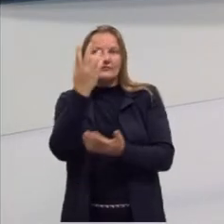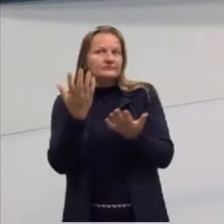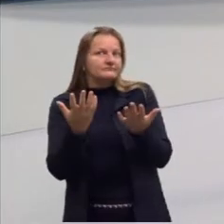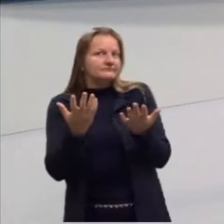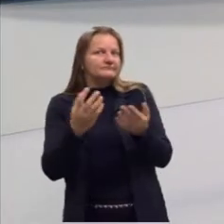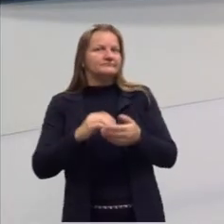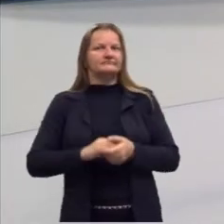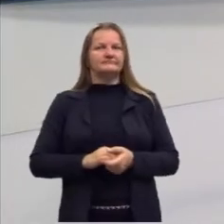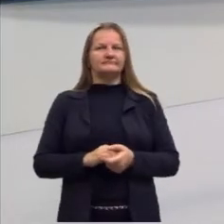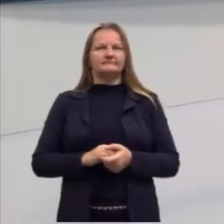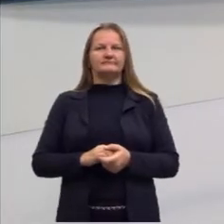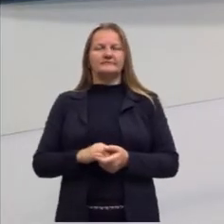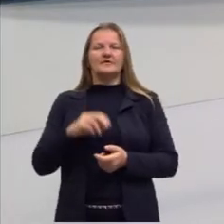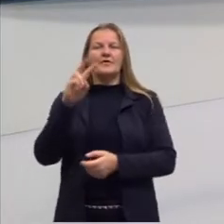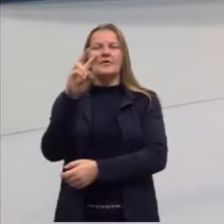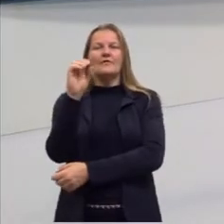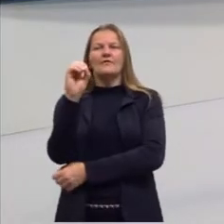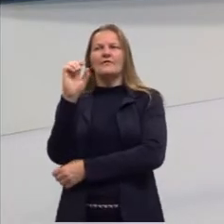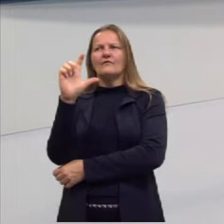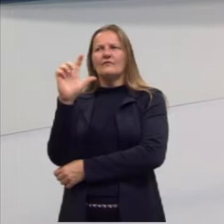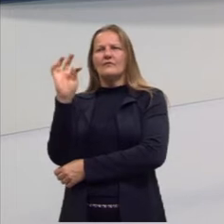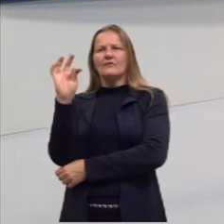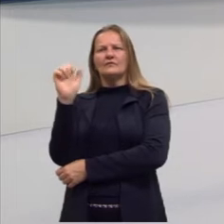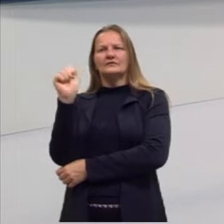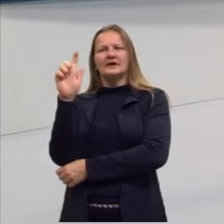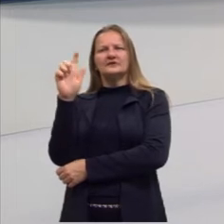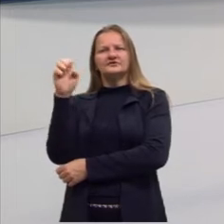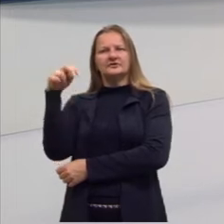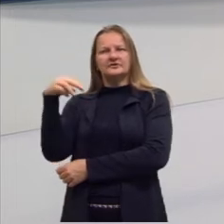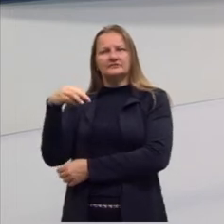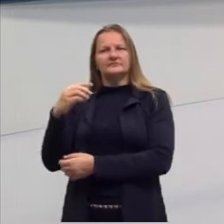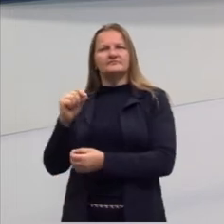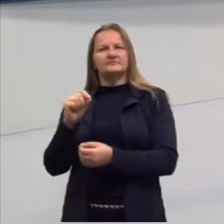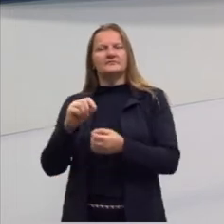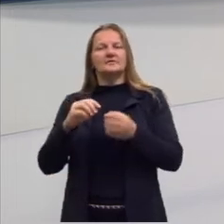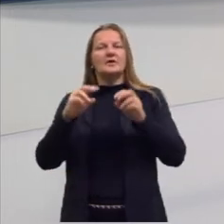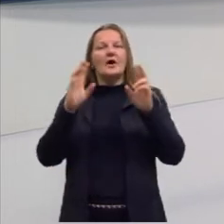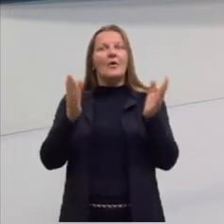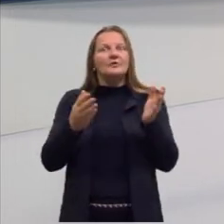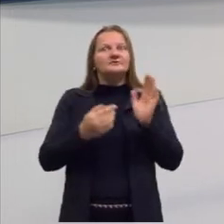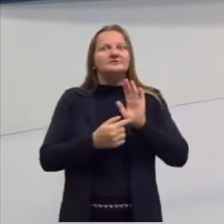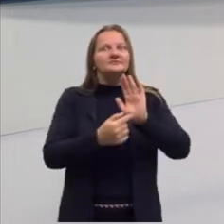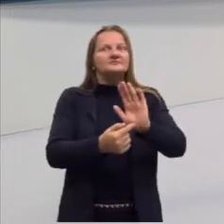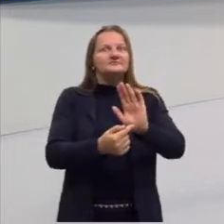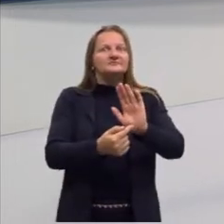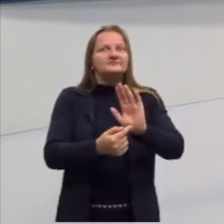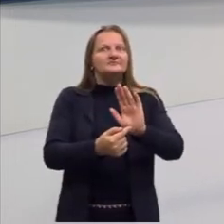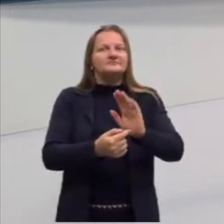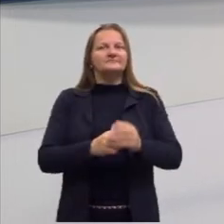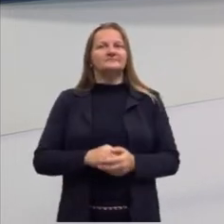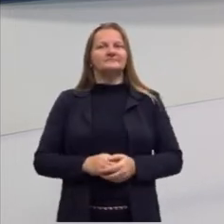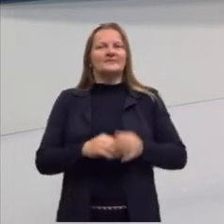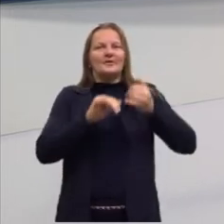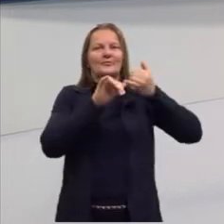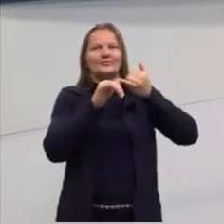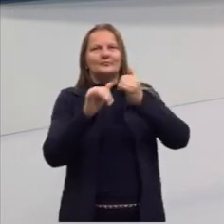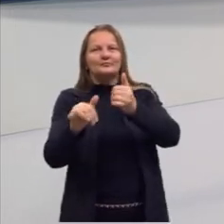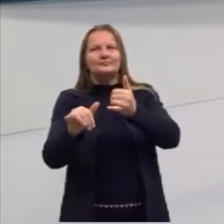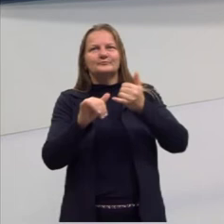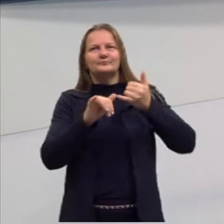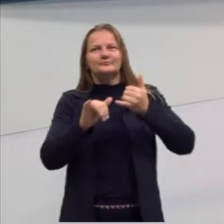tá então voltagem a gente já falou né sobre e agora a gente vai falar então sobre a